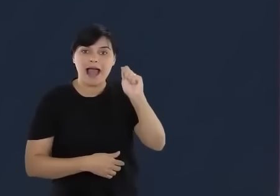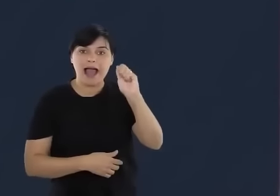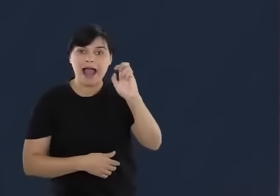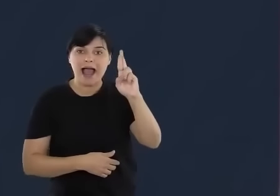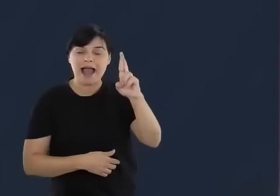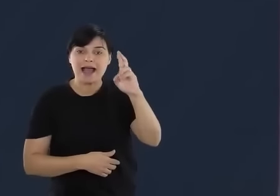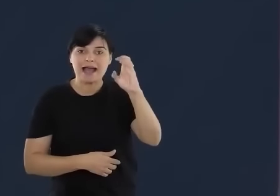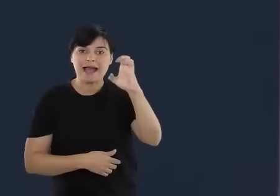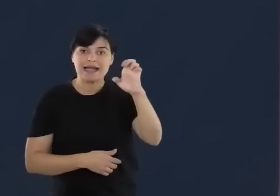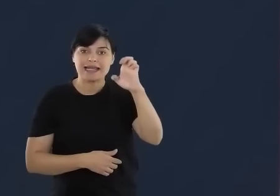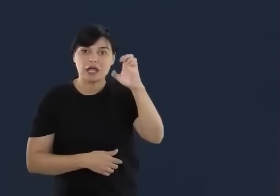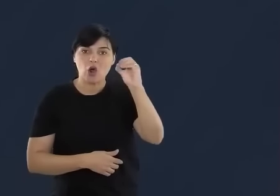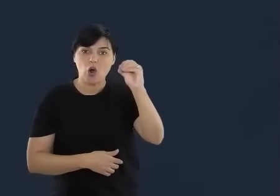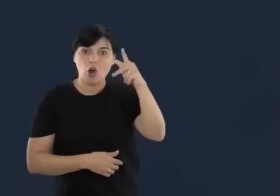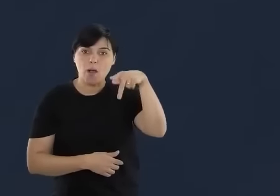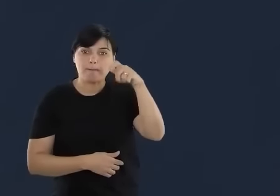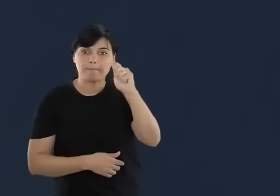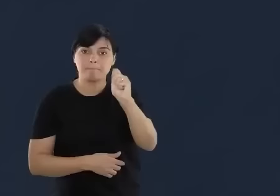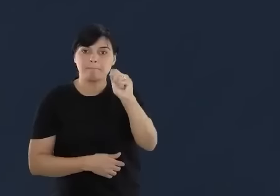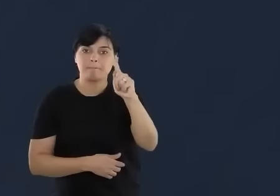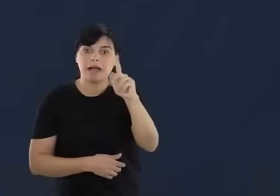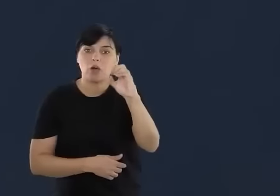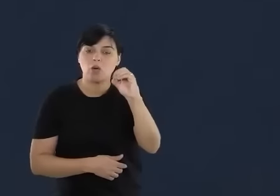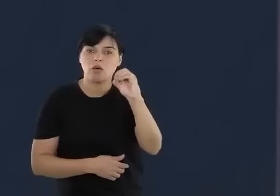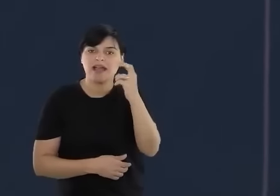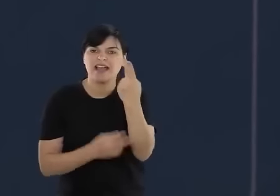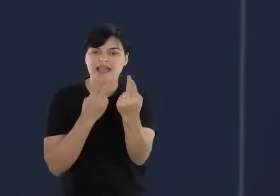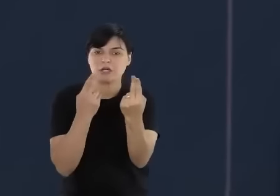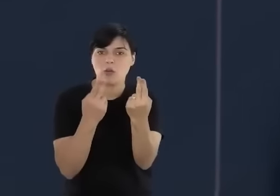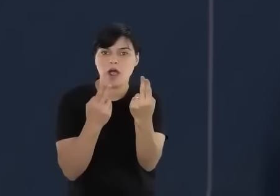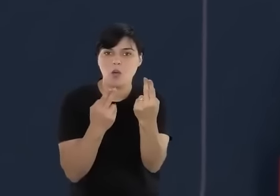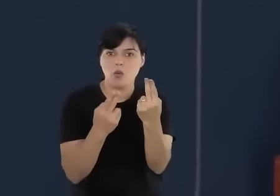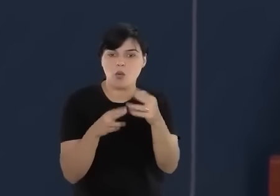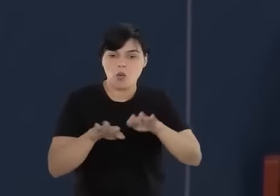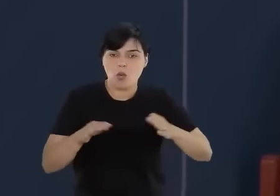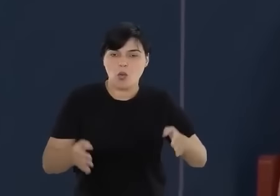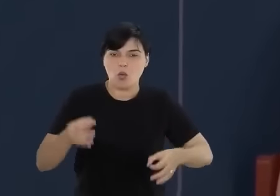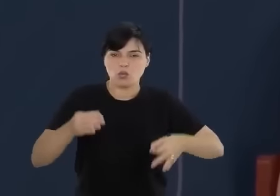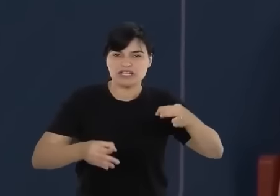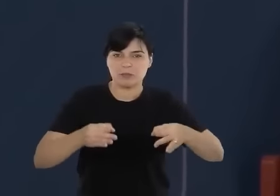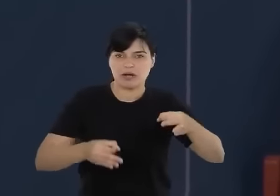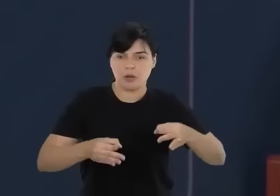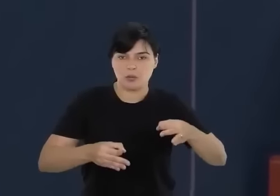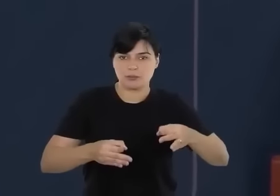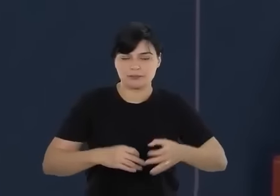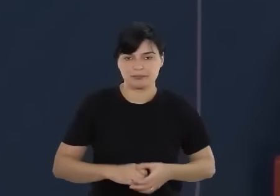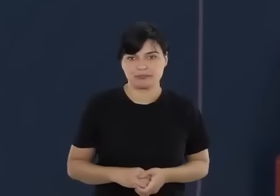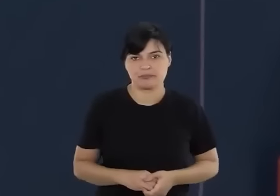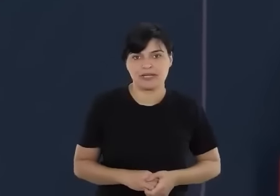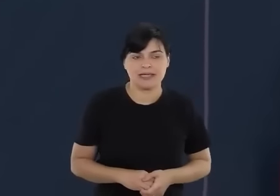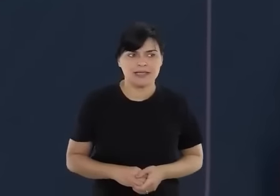o areópago era um tribunal nenhum Pensador ou filósofo podia expor as suas ideias em Atenas sem